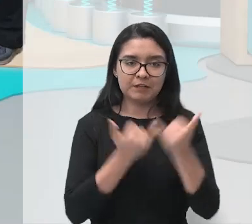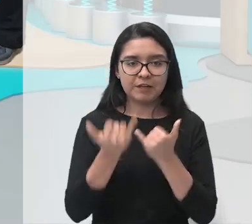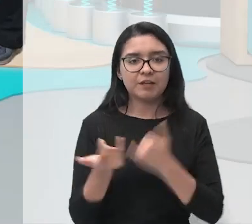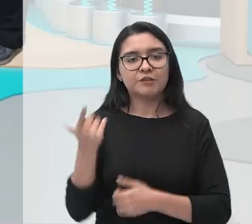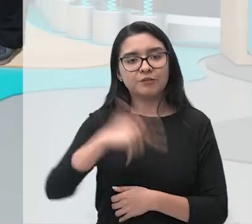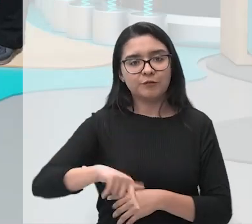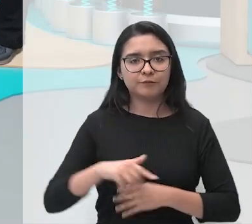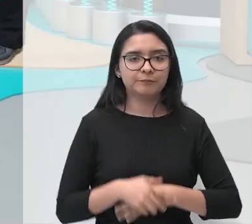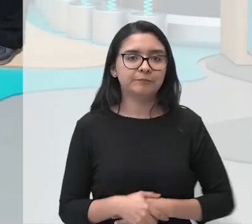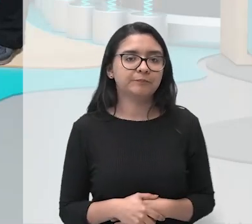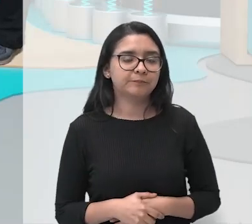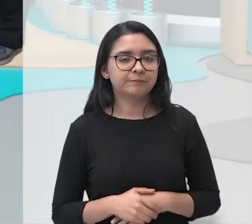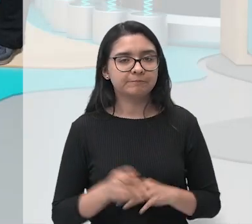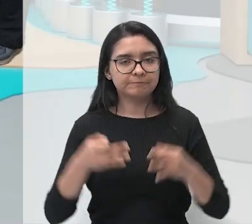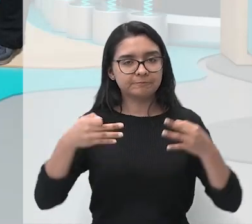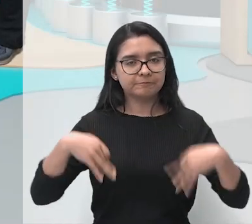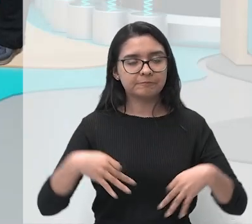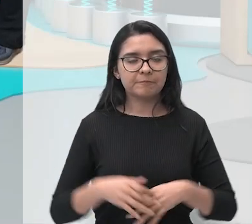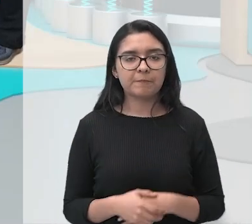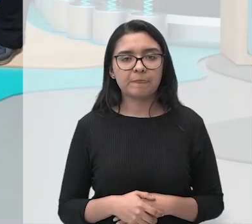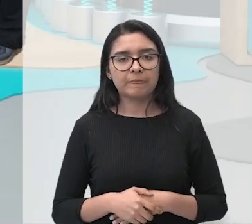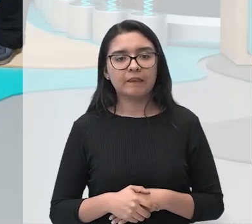seja, volte a correr, tá certo?